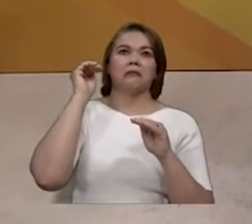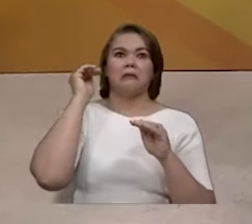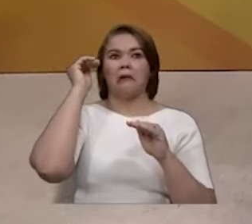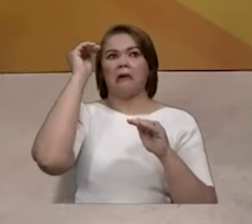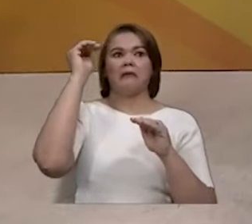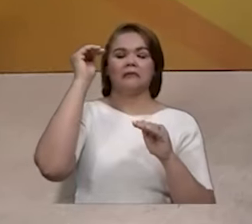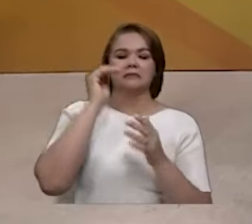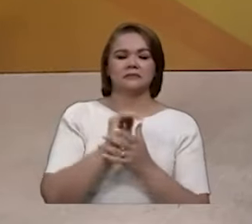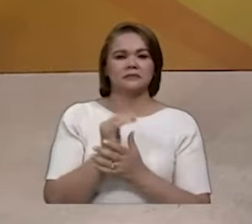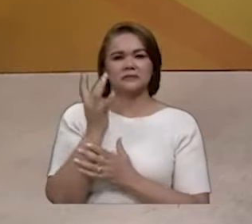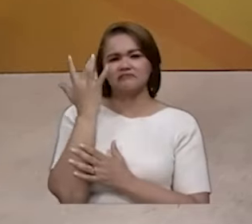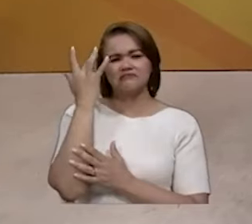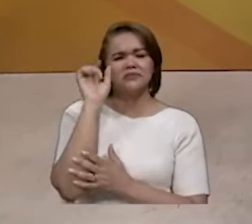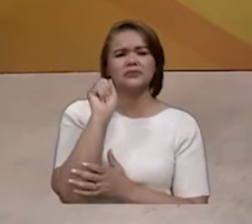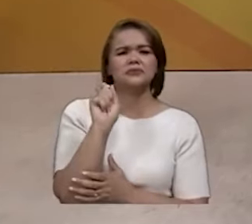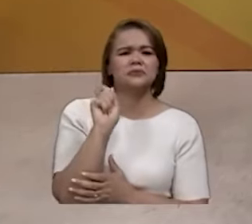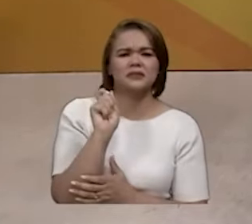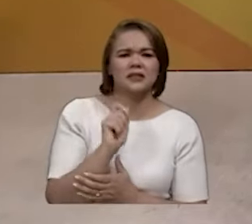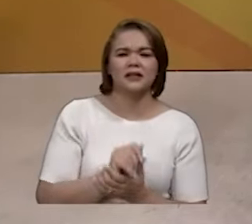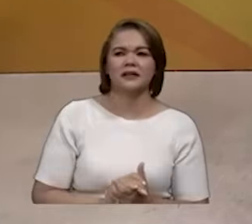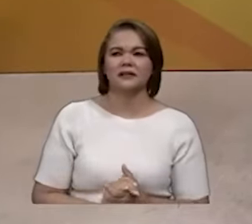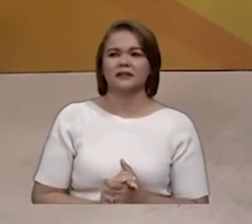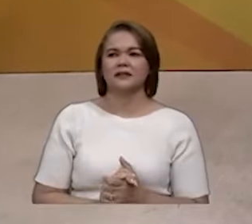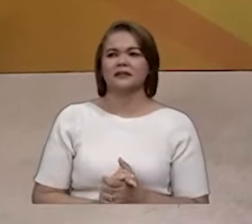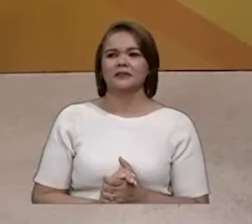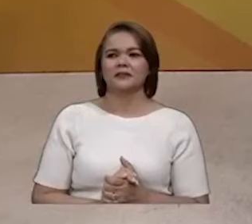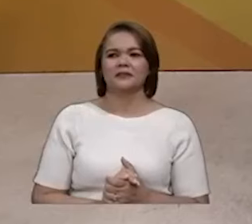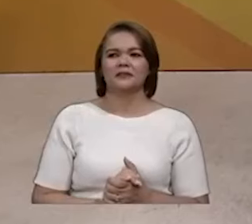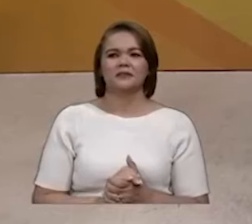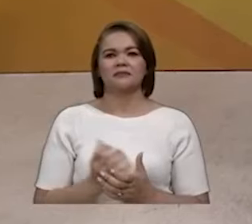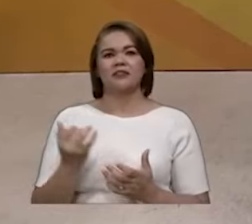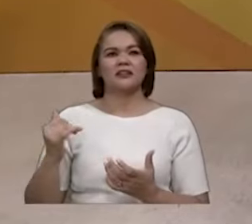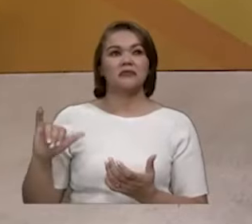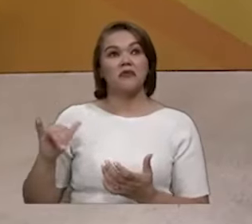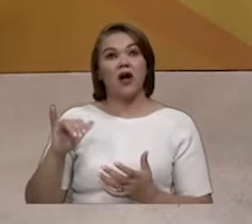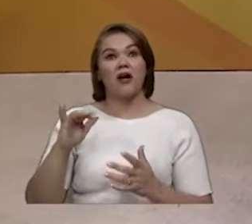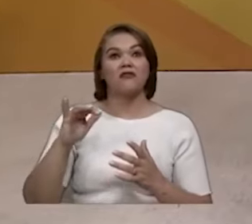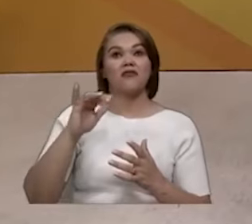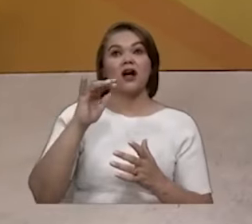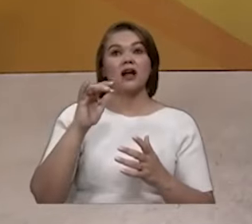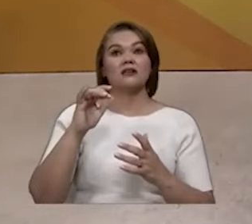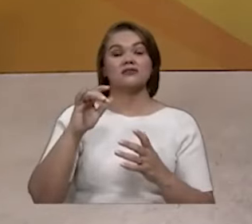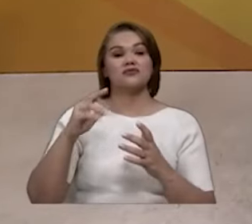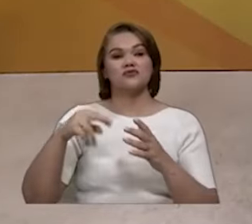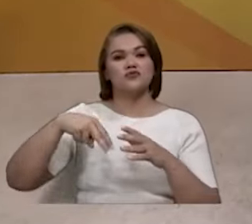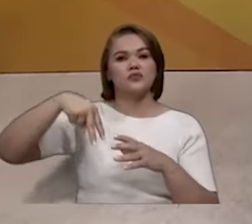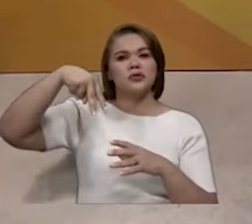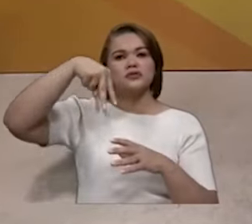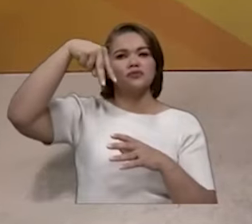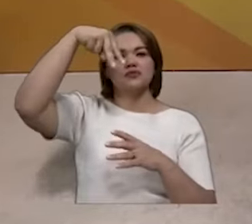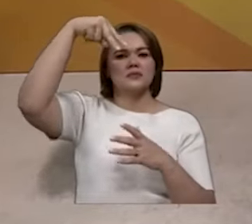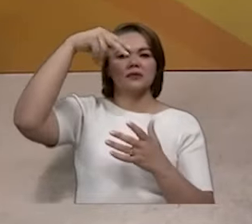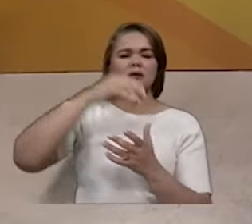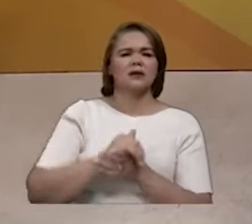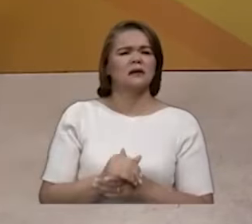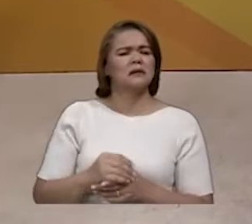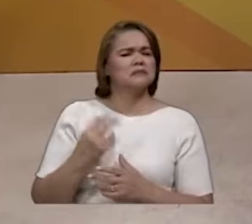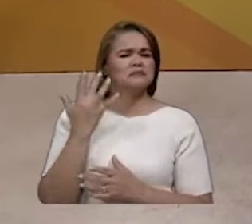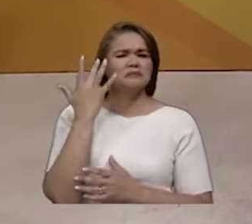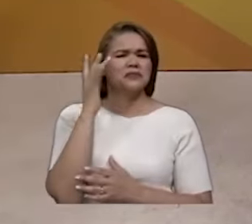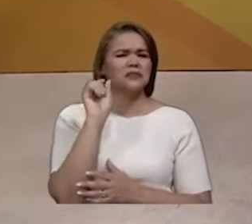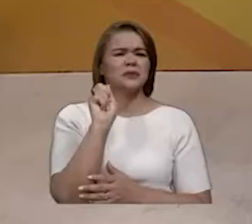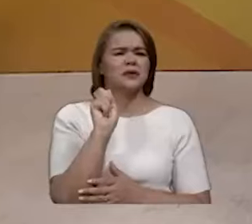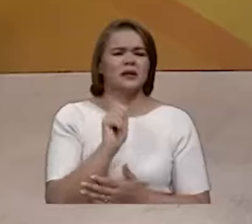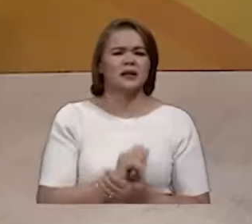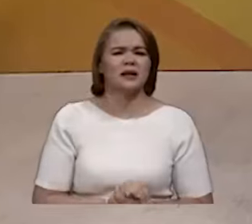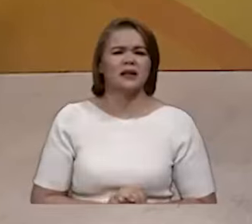até... Foi. Né, fazendo uma cena assim, voar, voar, subir, subir, foi a música que ele escolheu como tema de hoje. É.